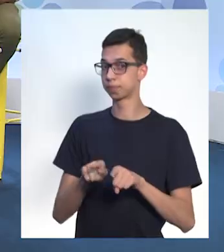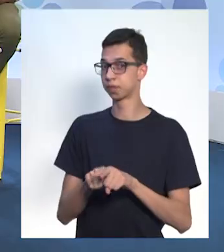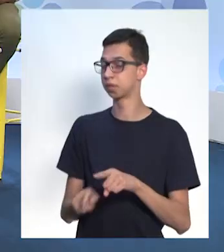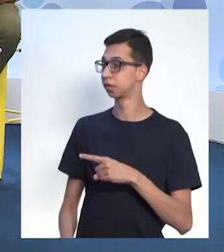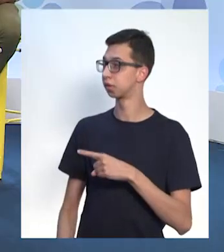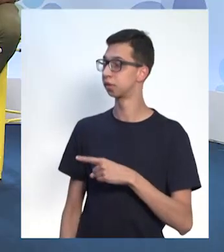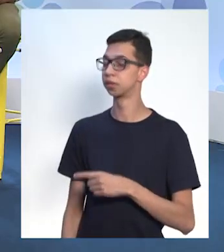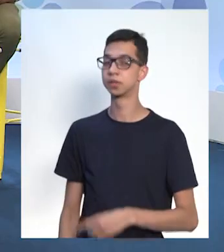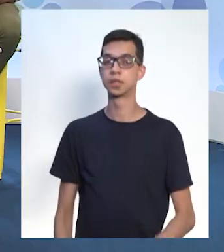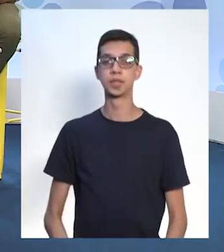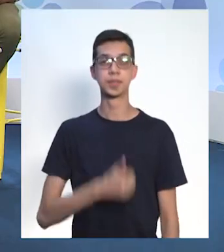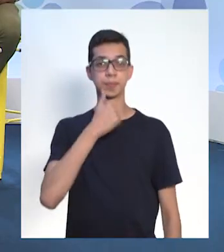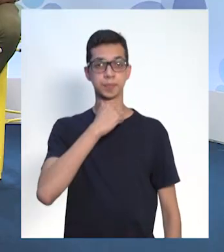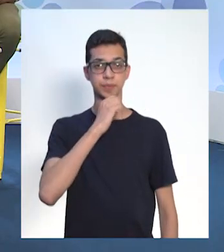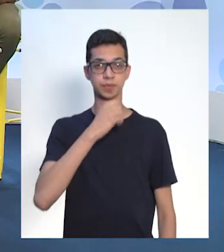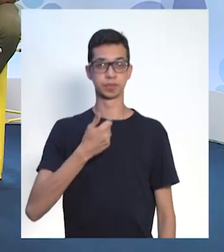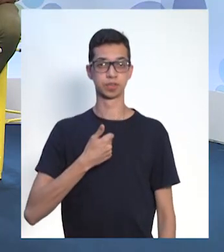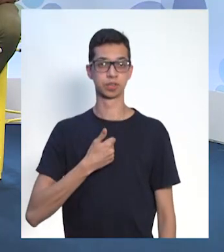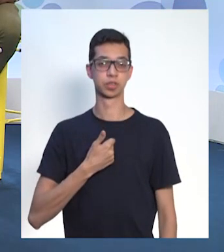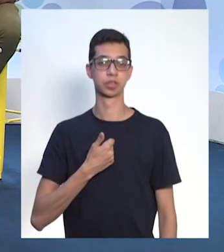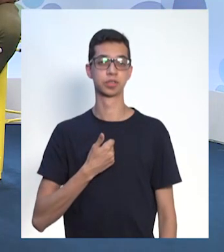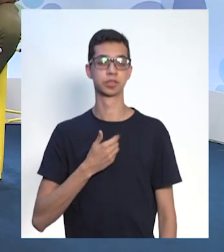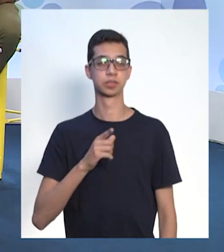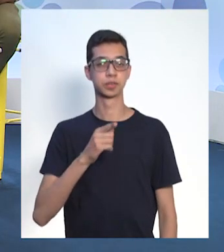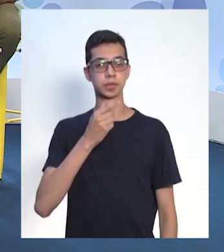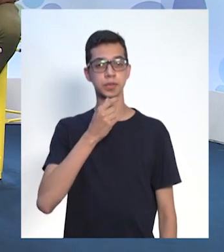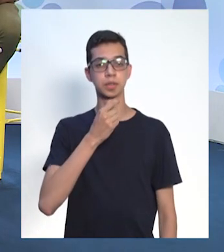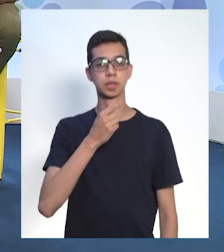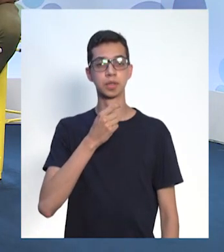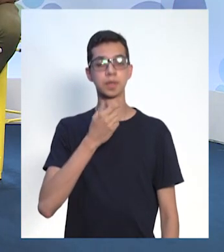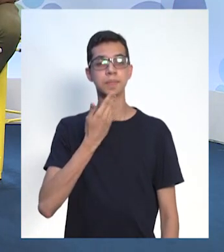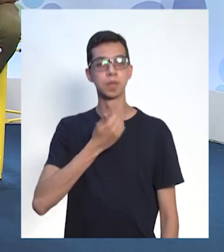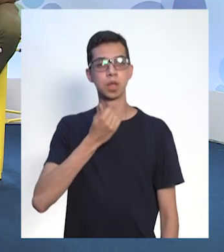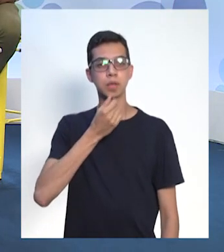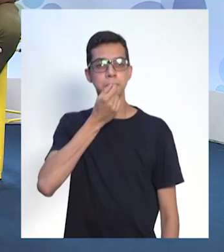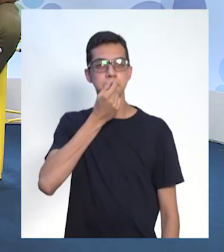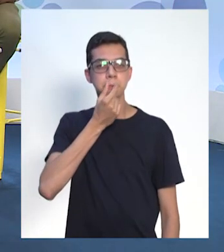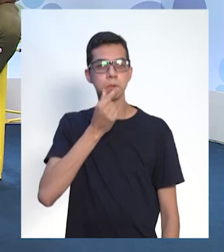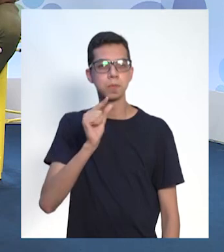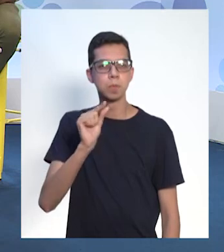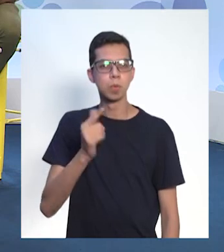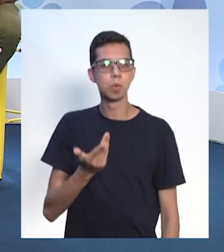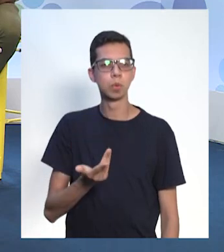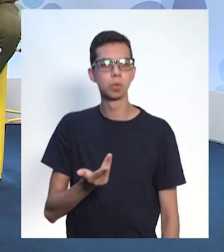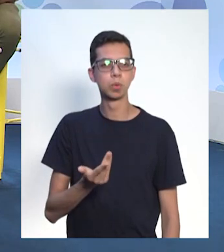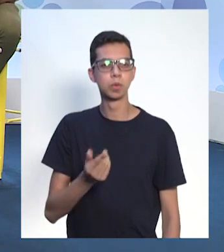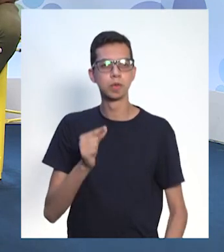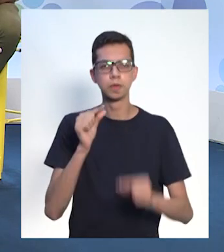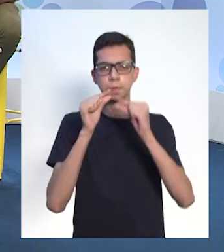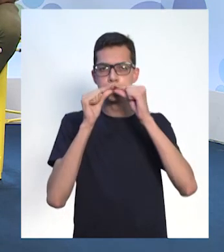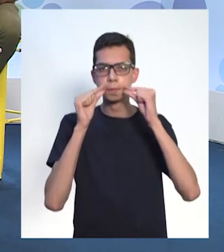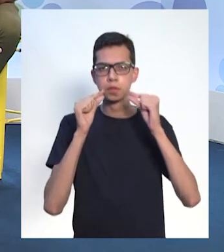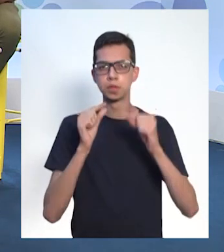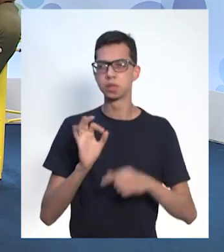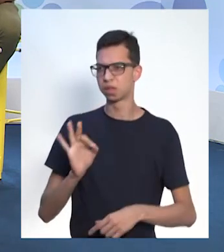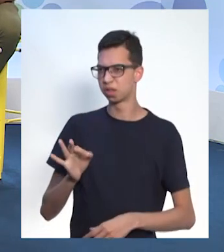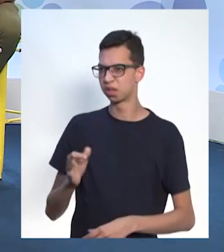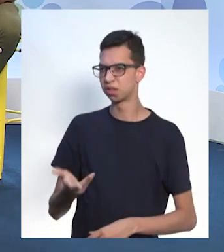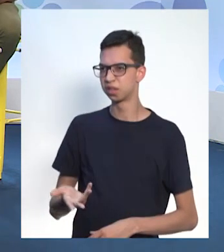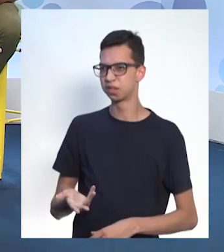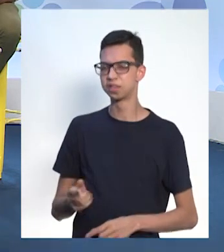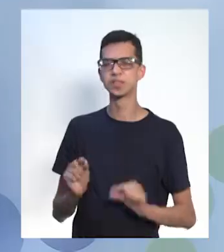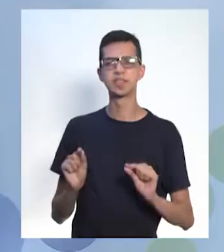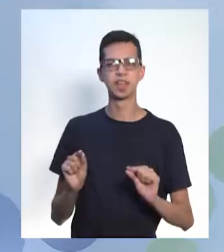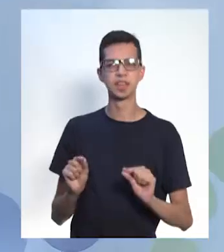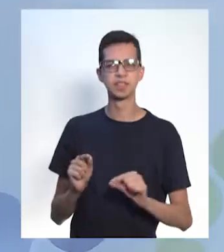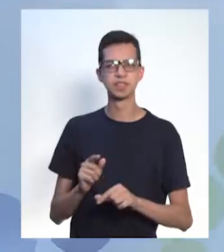que você ficava melhor assim, Giba. Melhor assim, com esse bigode menor, hein? Bigodinho, né? É. Muito legal, né? Quem falou? É.